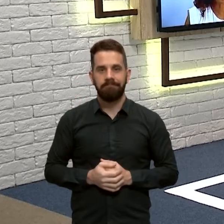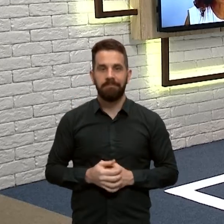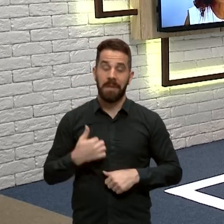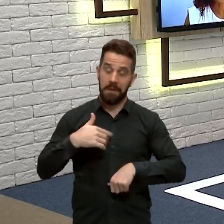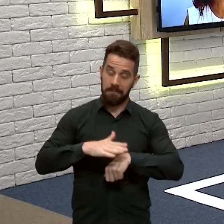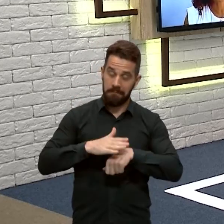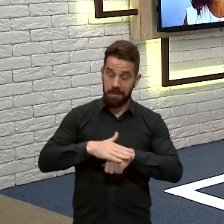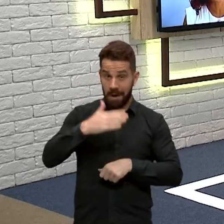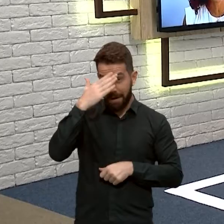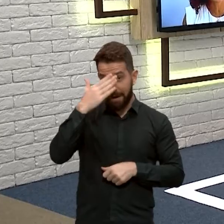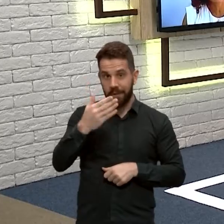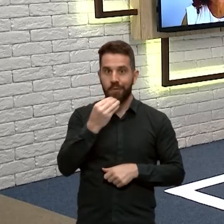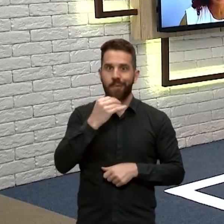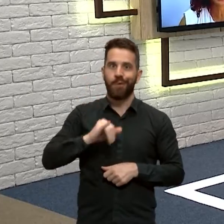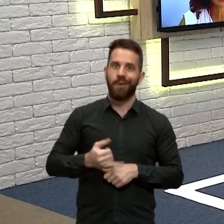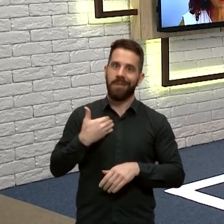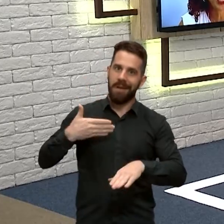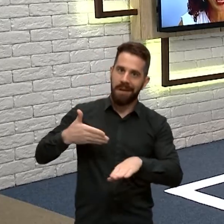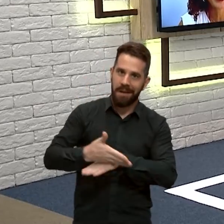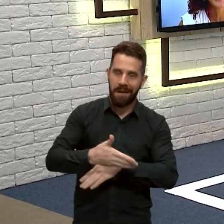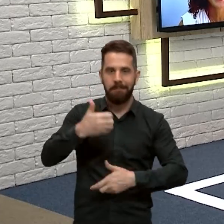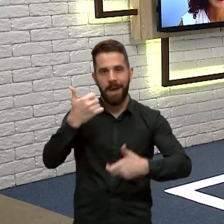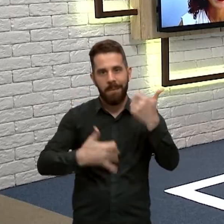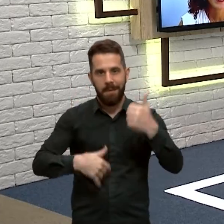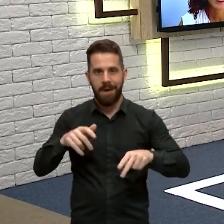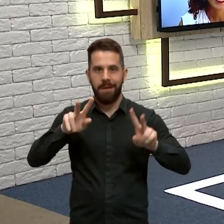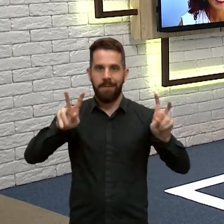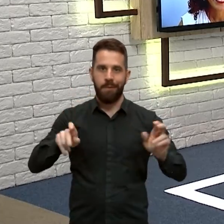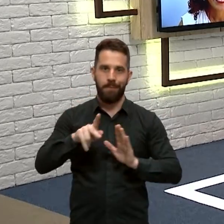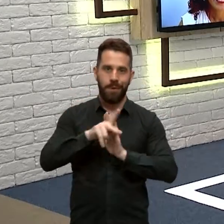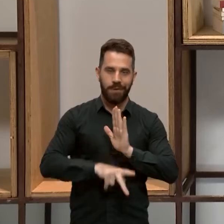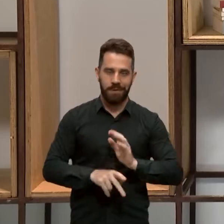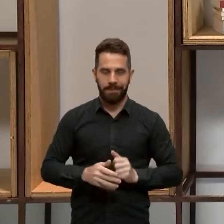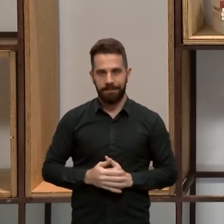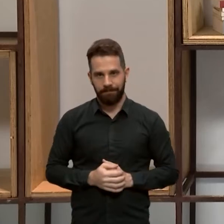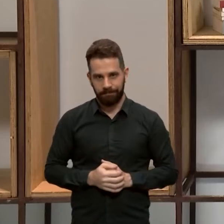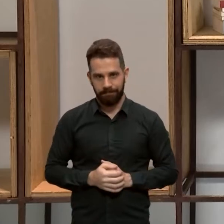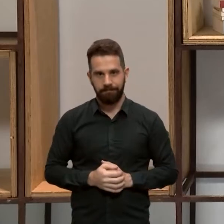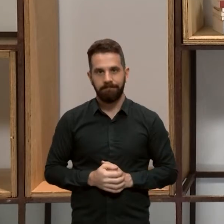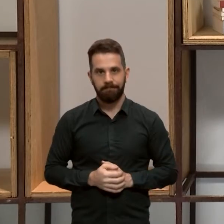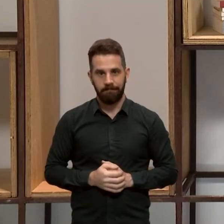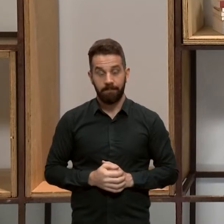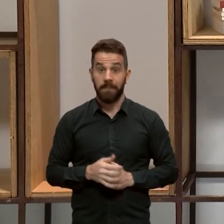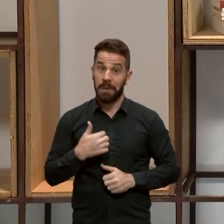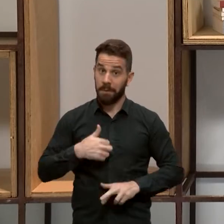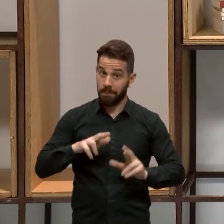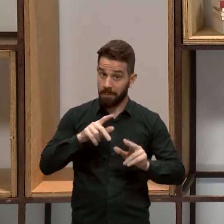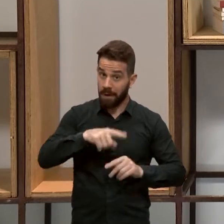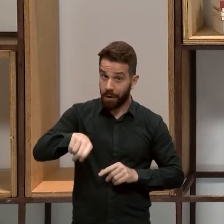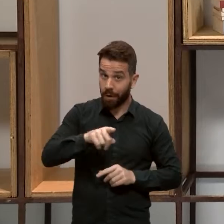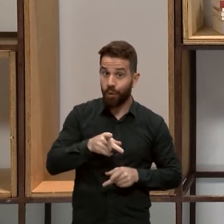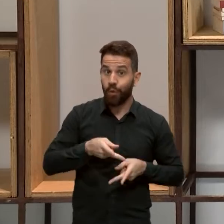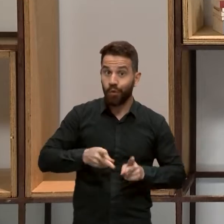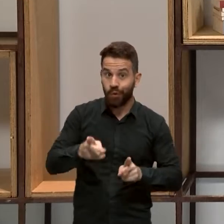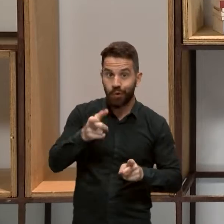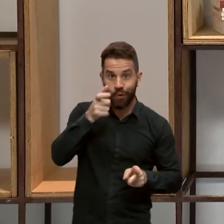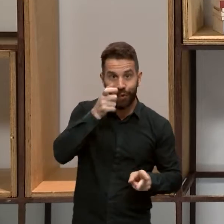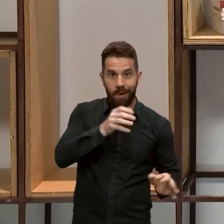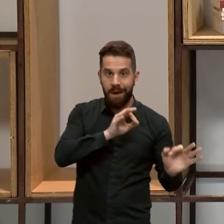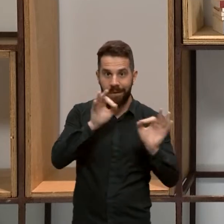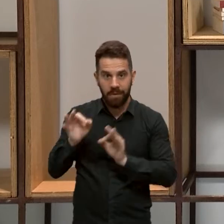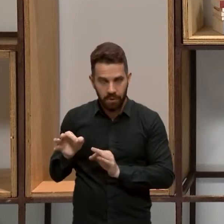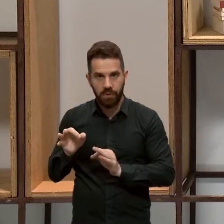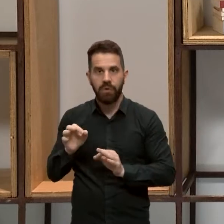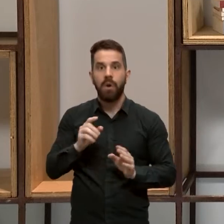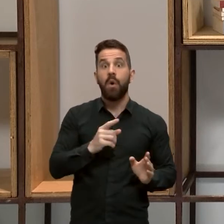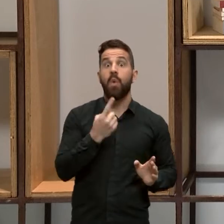agradeço a oportunidade de poder aqui estar falando desse projeto. Bom, eu espero que você continue com a gente, porque no próximo bloco nós vamos falar sobre